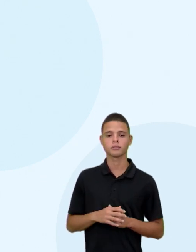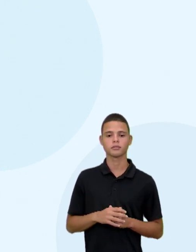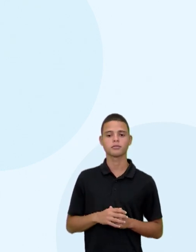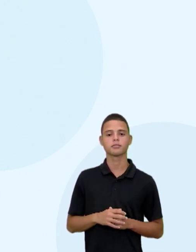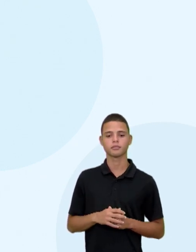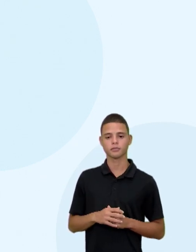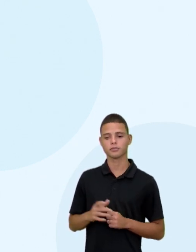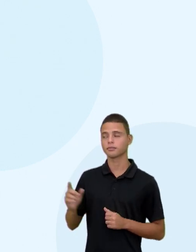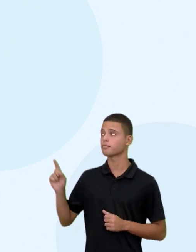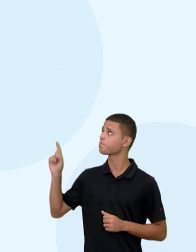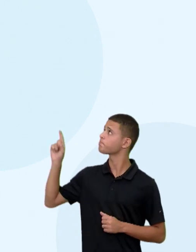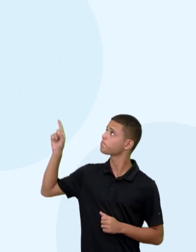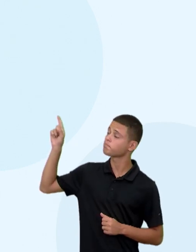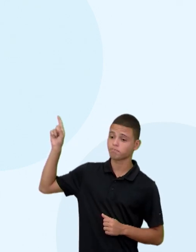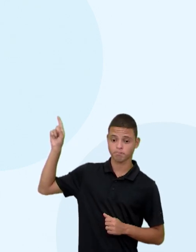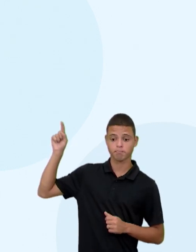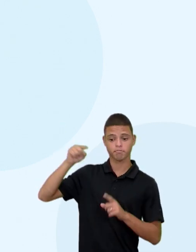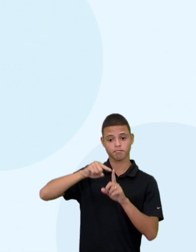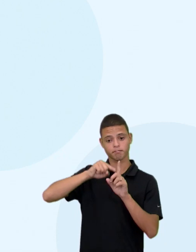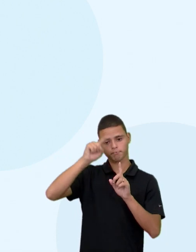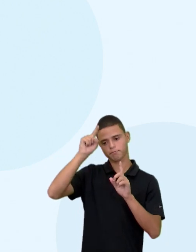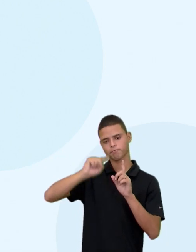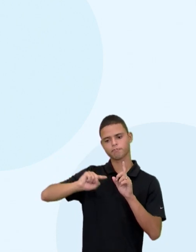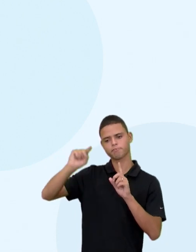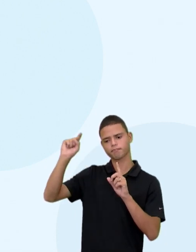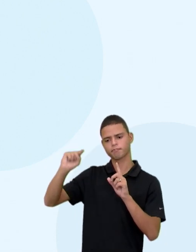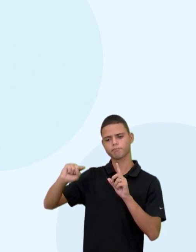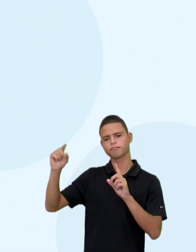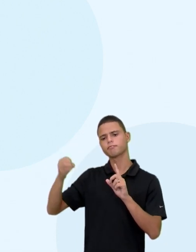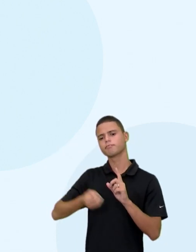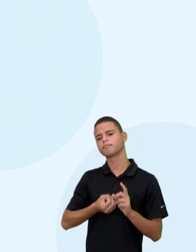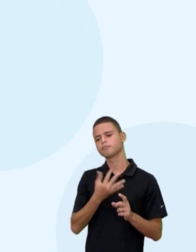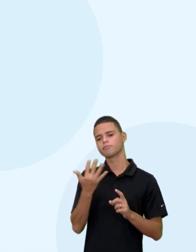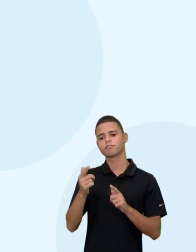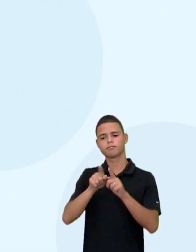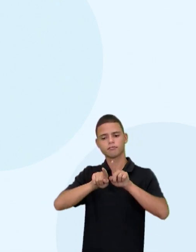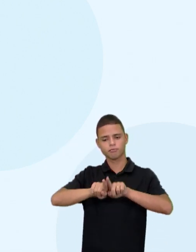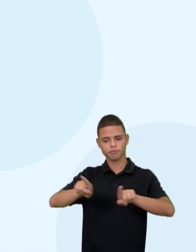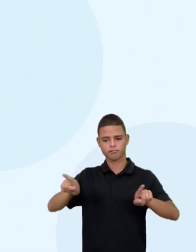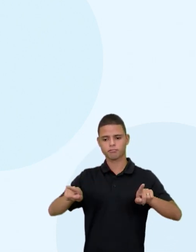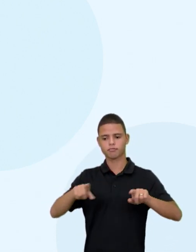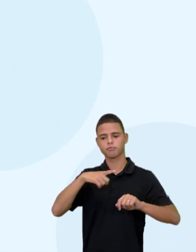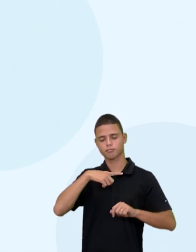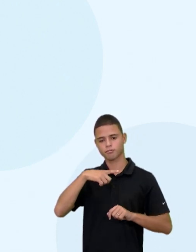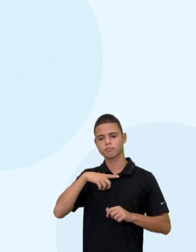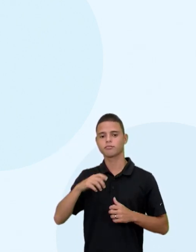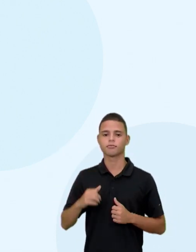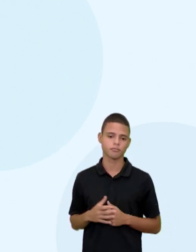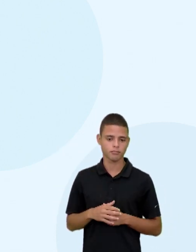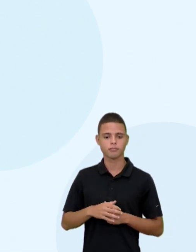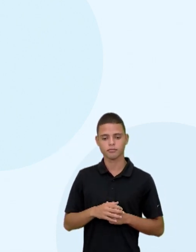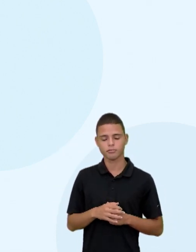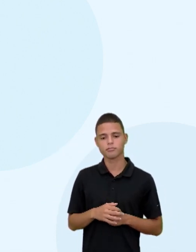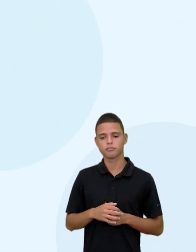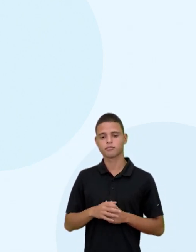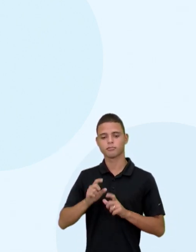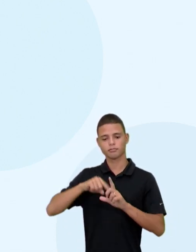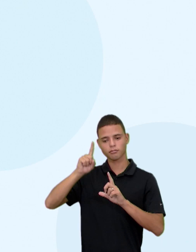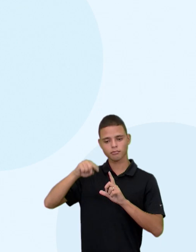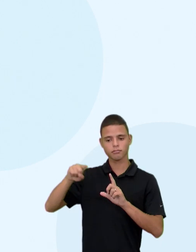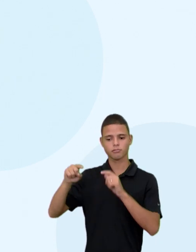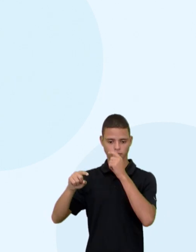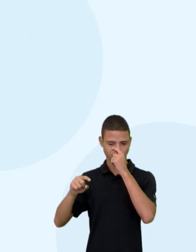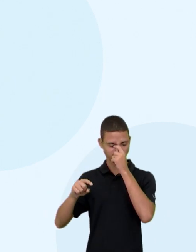canto direito, mostrando aí, né, a quantidade dos divórcios que a gente também viu no gráfico ao lado, que é o gráfico de setores,